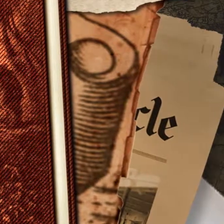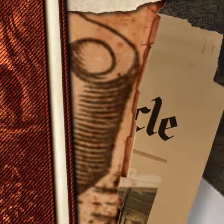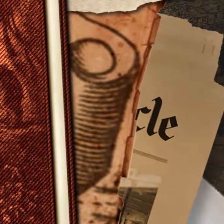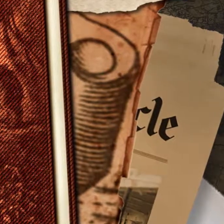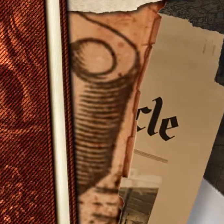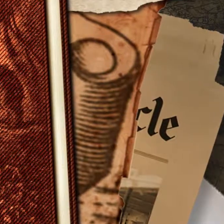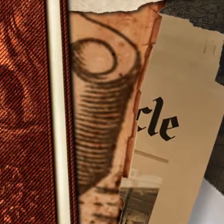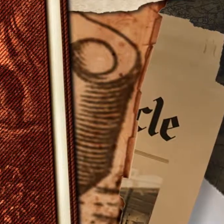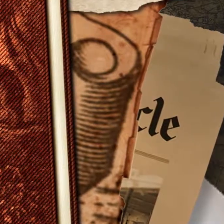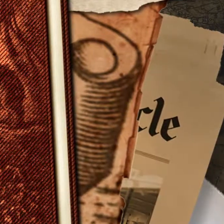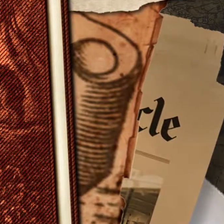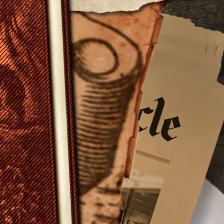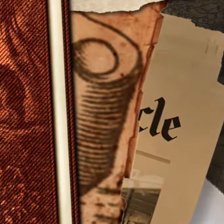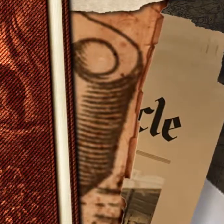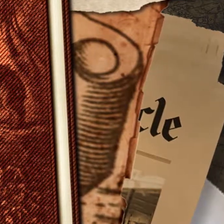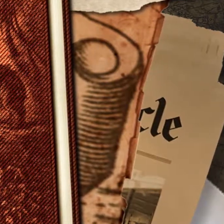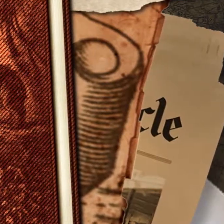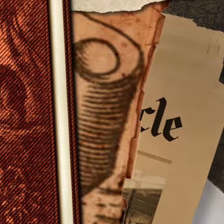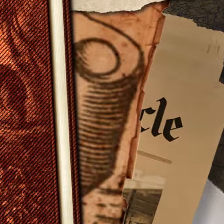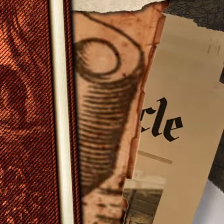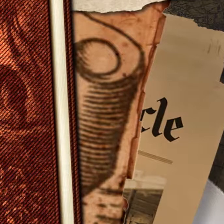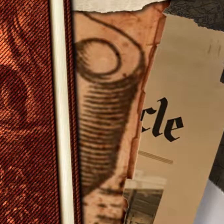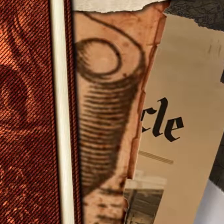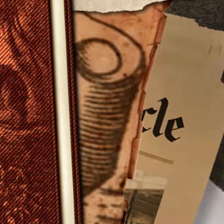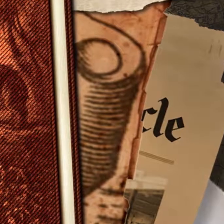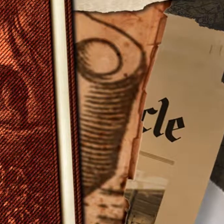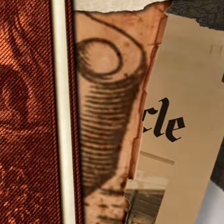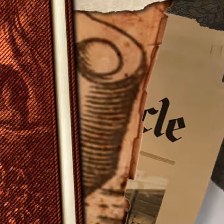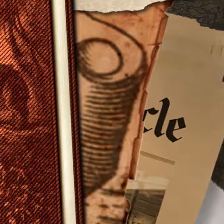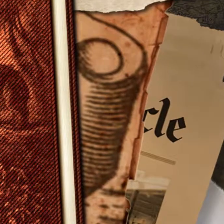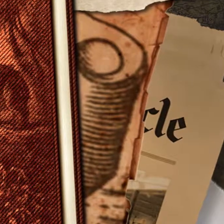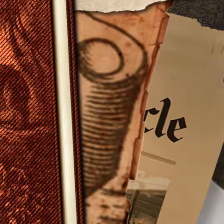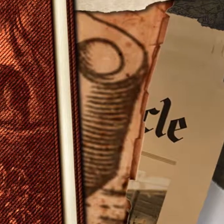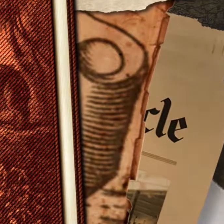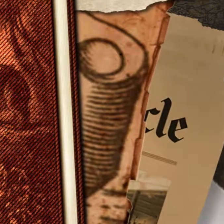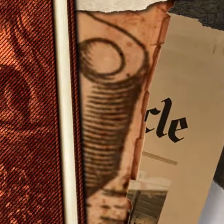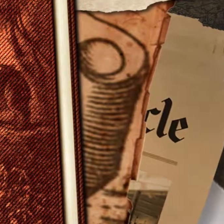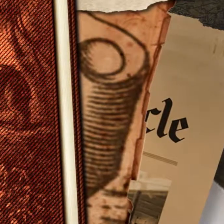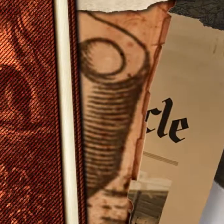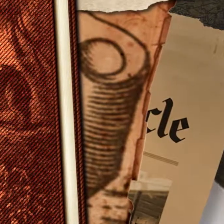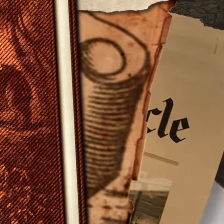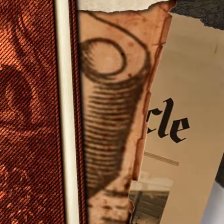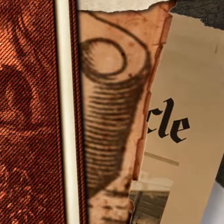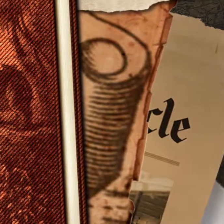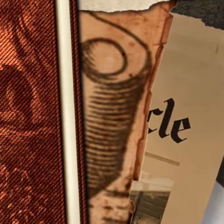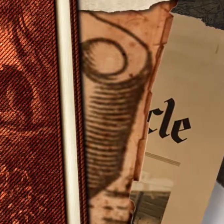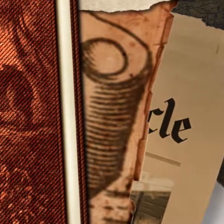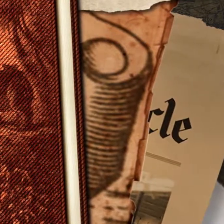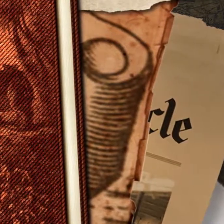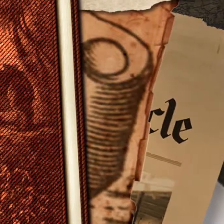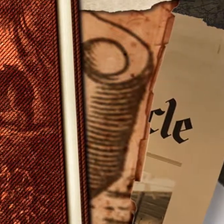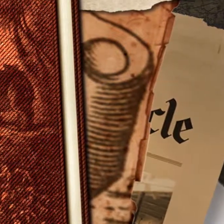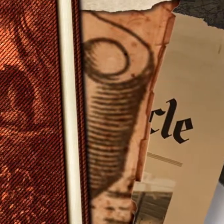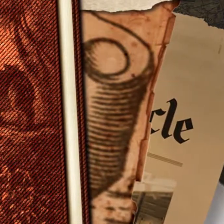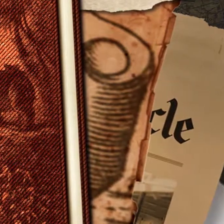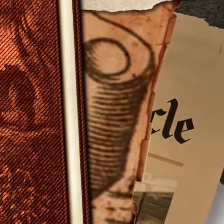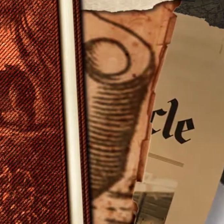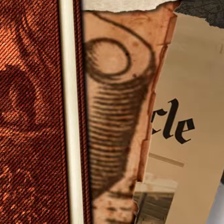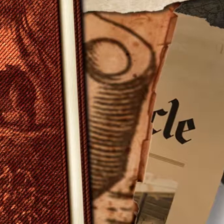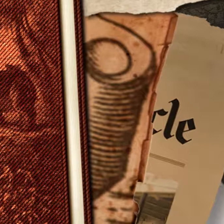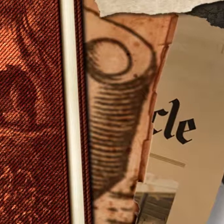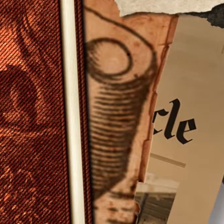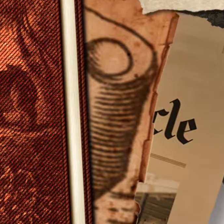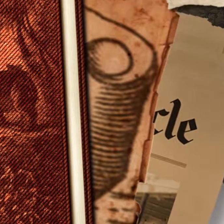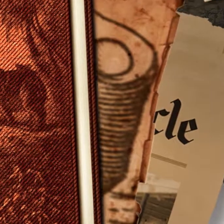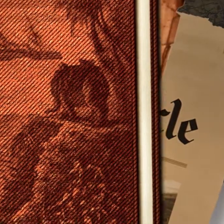um antigo trem passando por entre elas. Do lado direito, mais algumas árvores e um elefante que carrega algumas pessoas